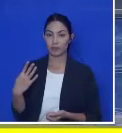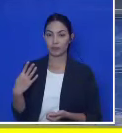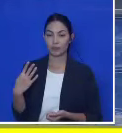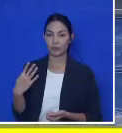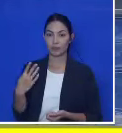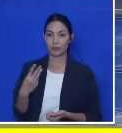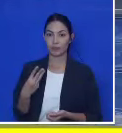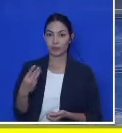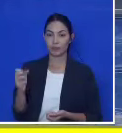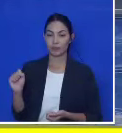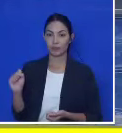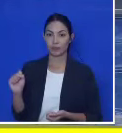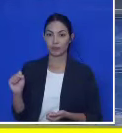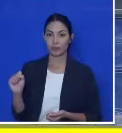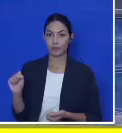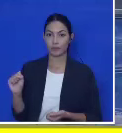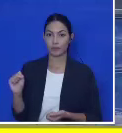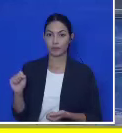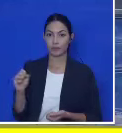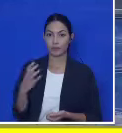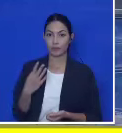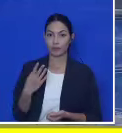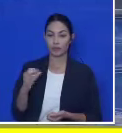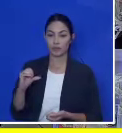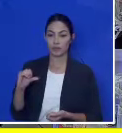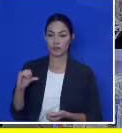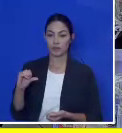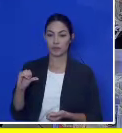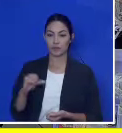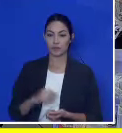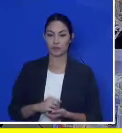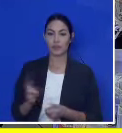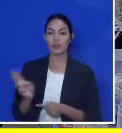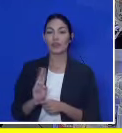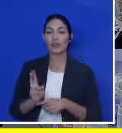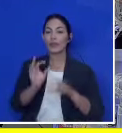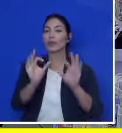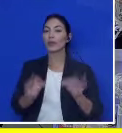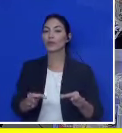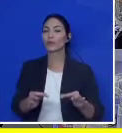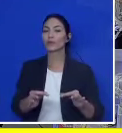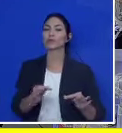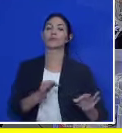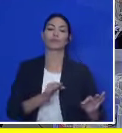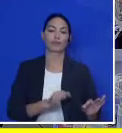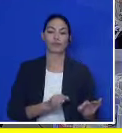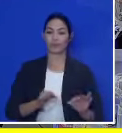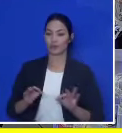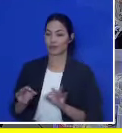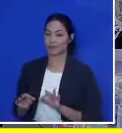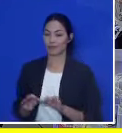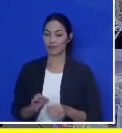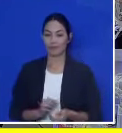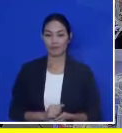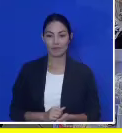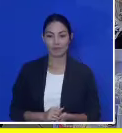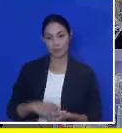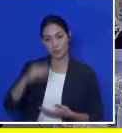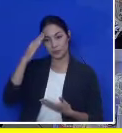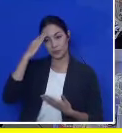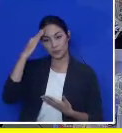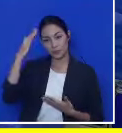34, 38 e 49. As auditoras confirmam? Sim, confirmo. Sim,